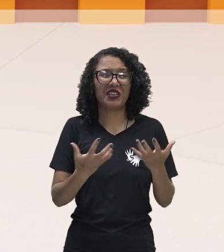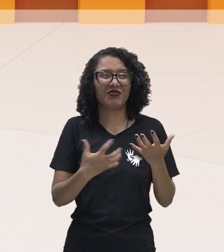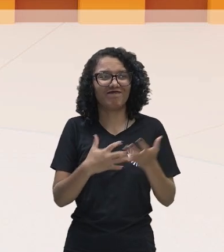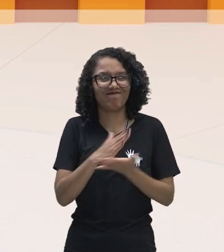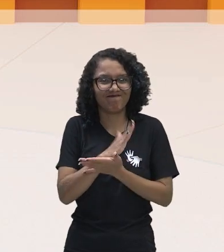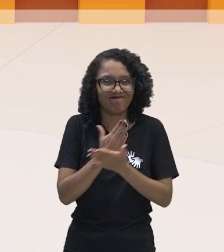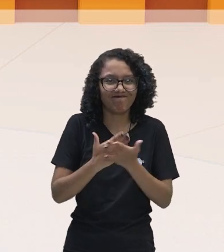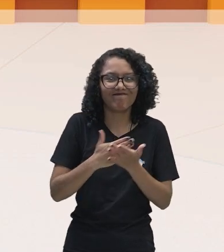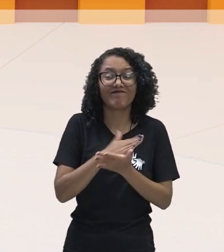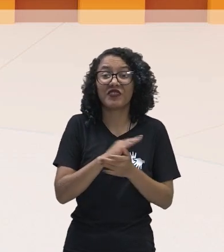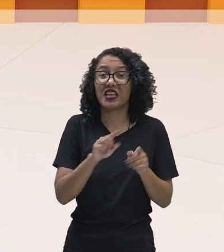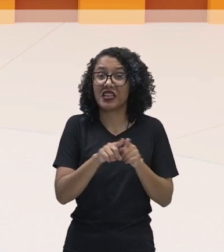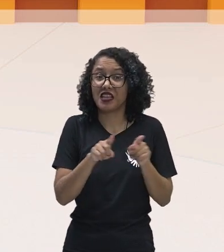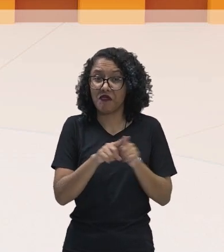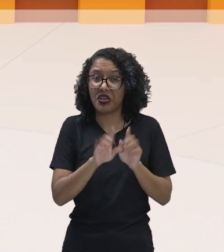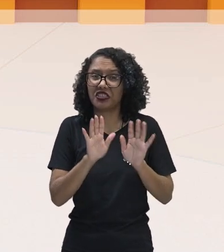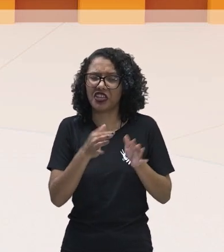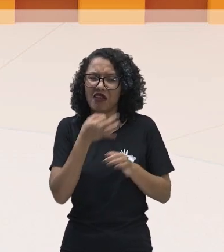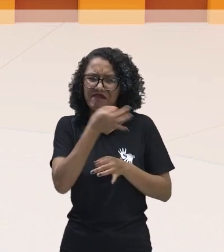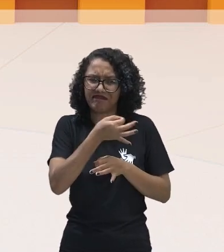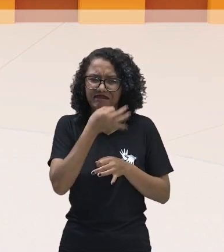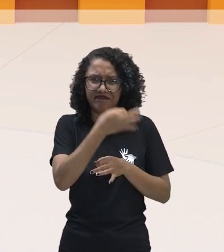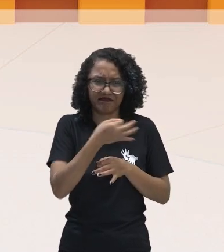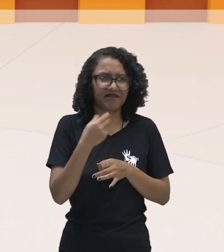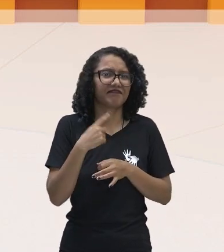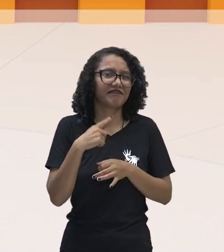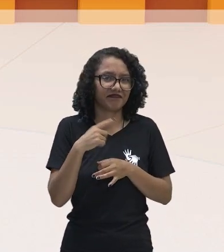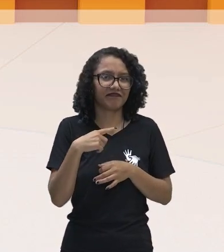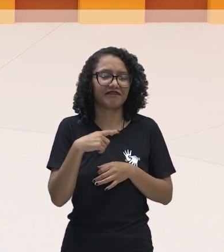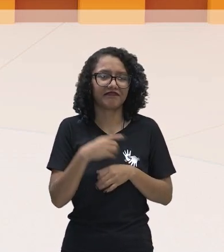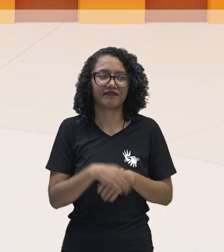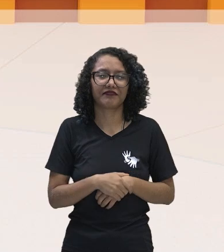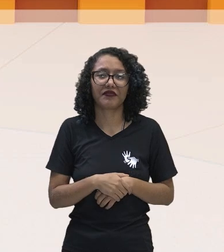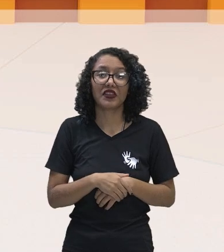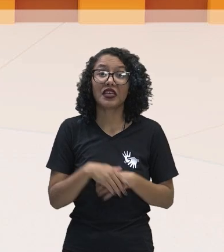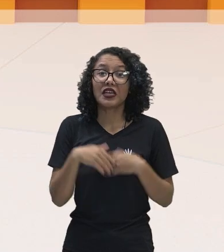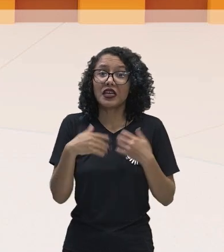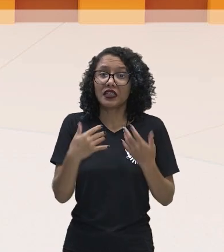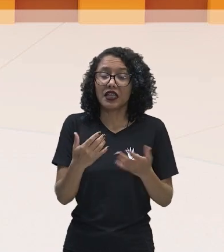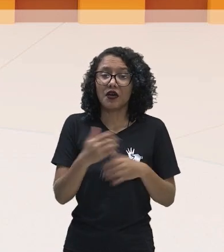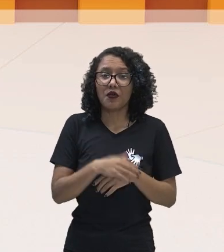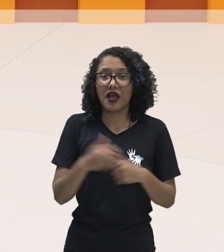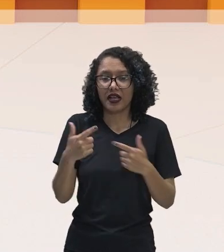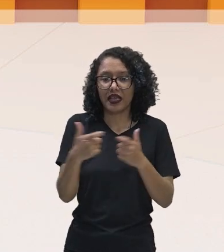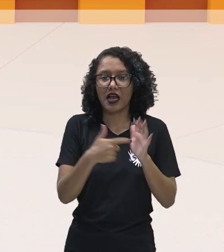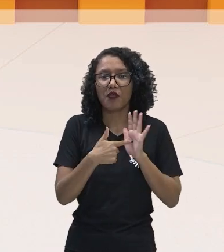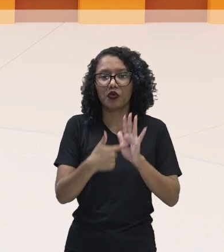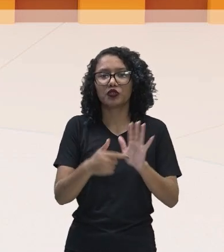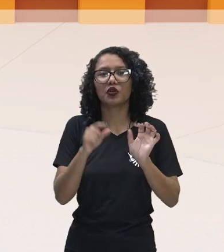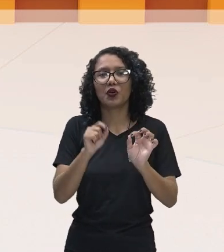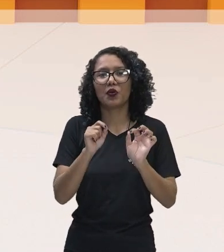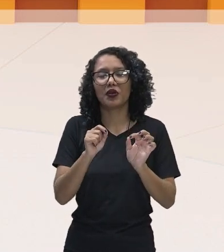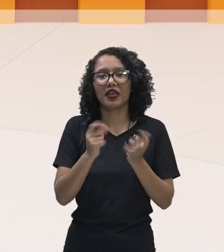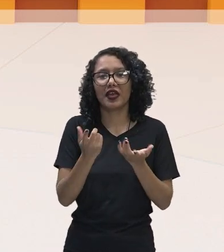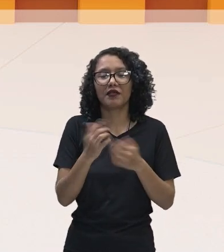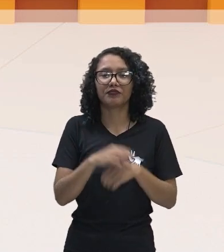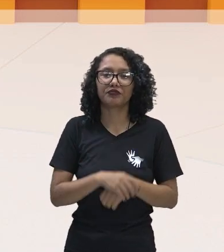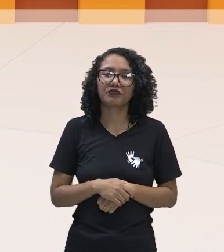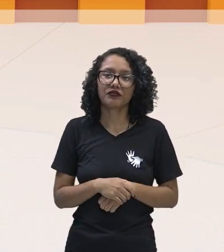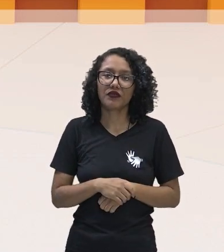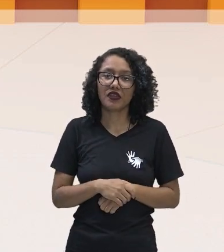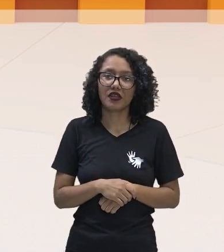recebendo críticas. Então, essa guerra, ela revelou a fraqueza militar e econômica da Rússia